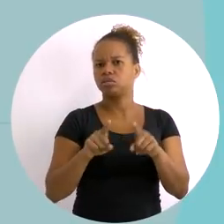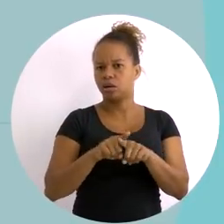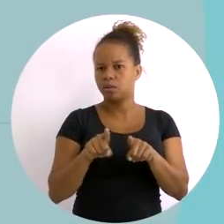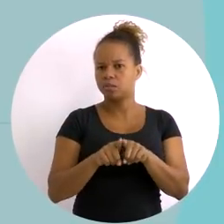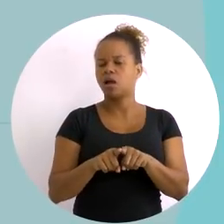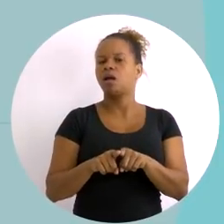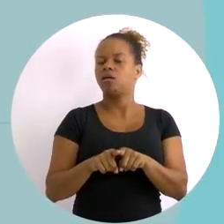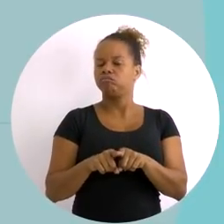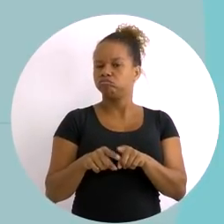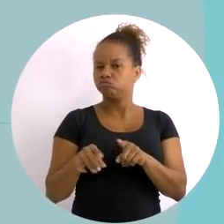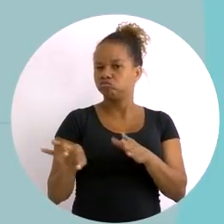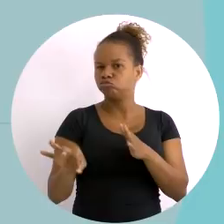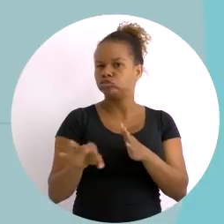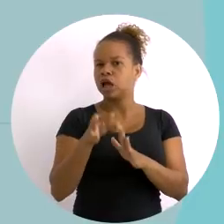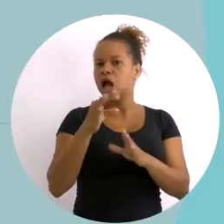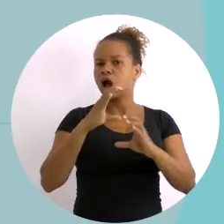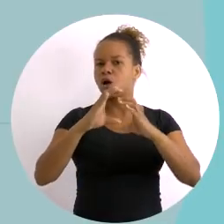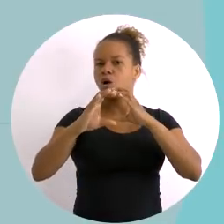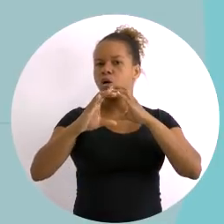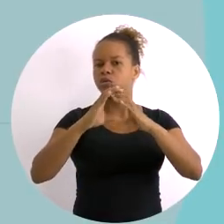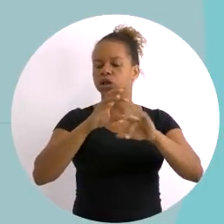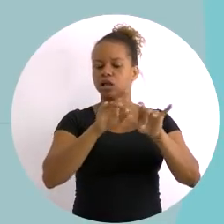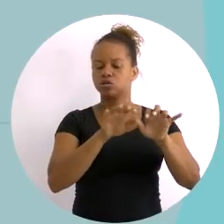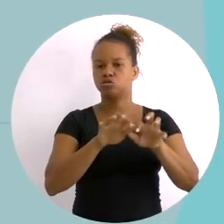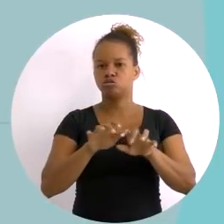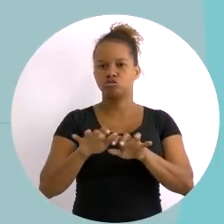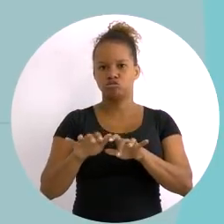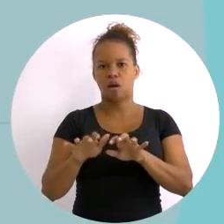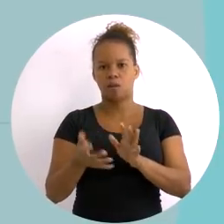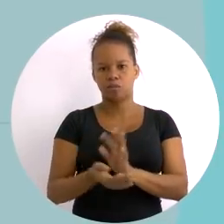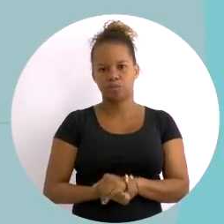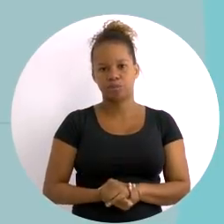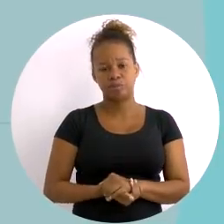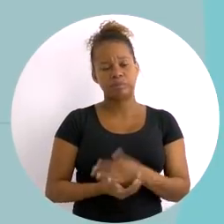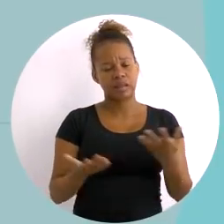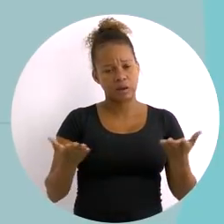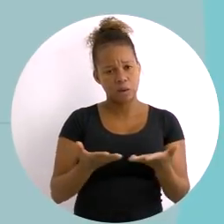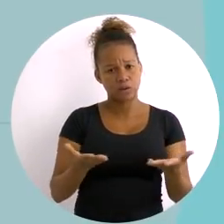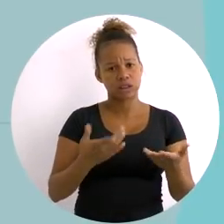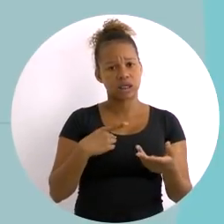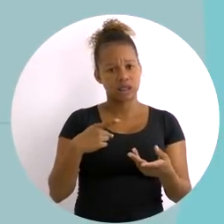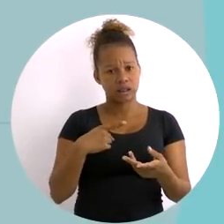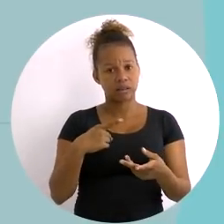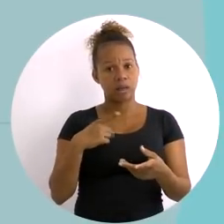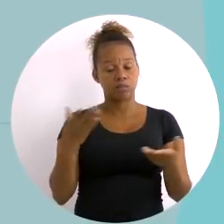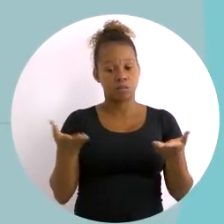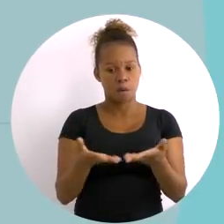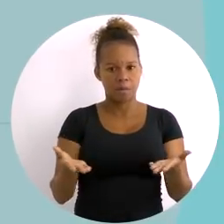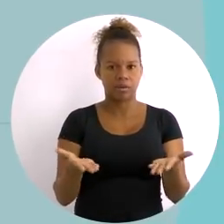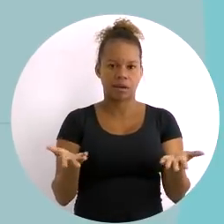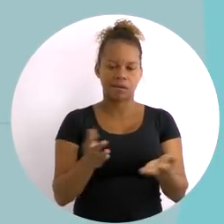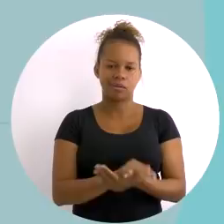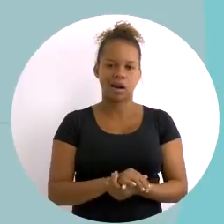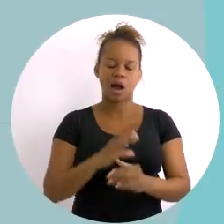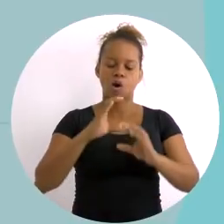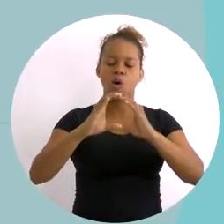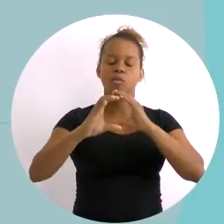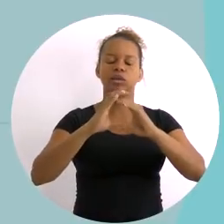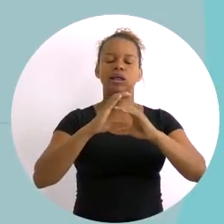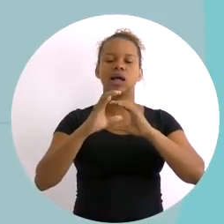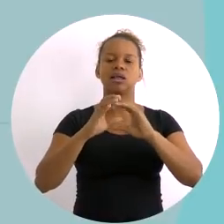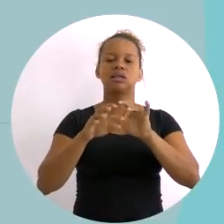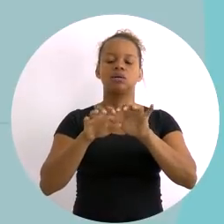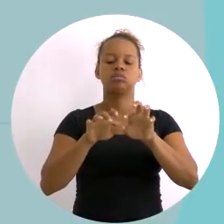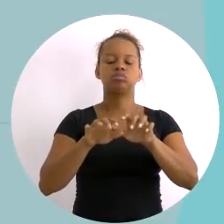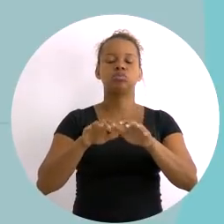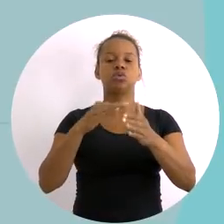dar um grande destaque à comunicação digital. Essa que nós estamos tendo nesse momento, a comunicação